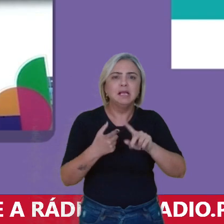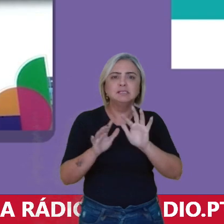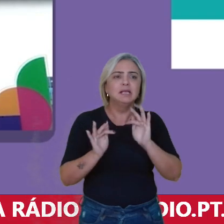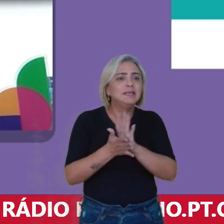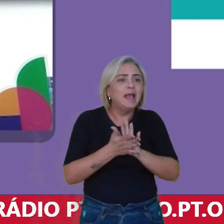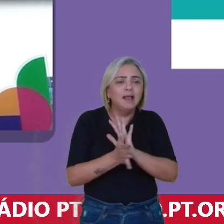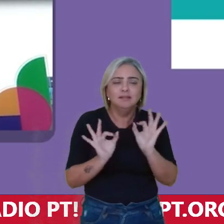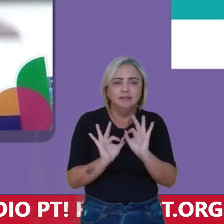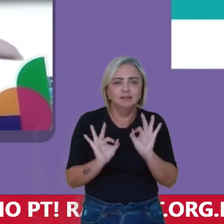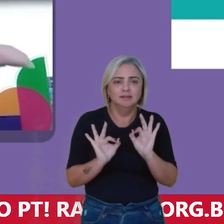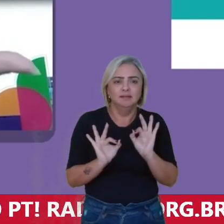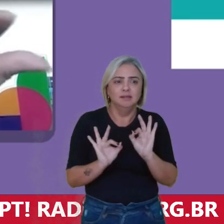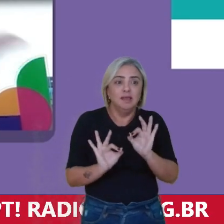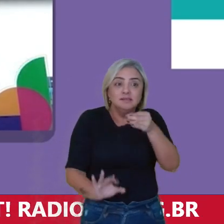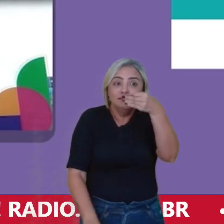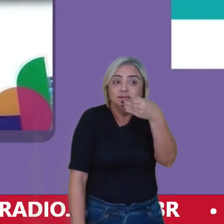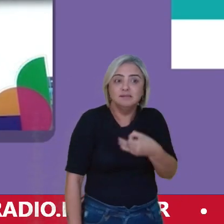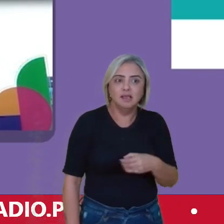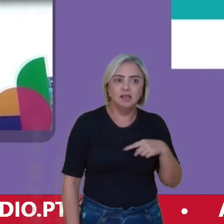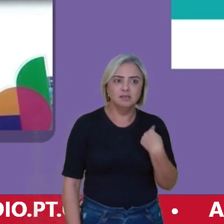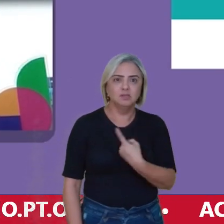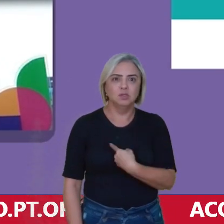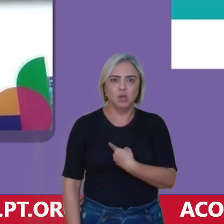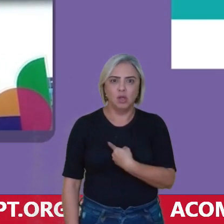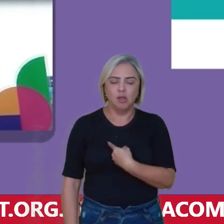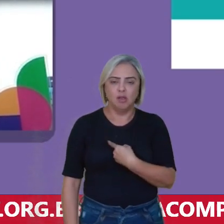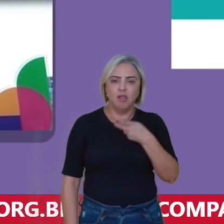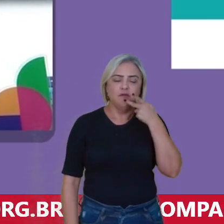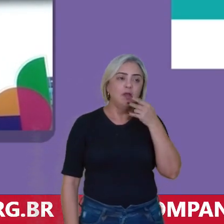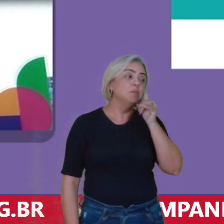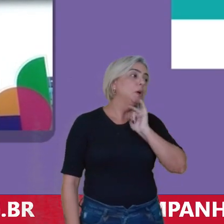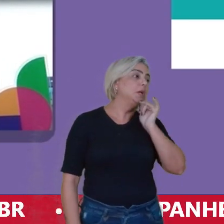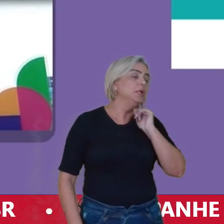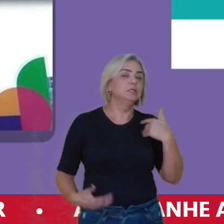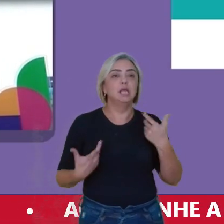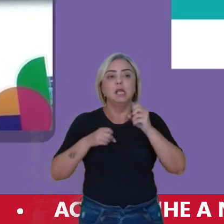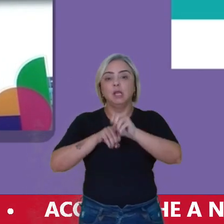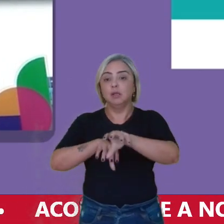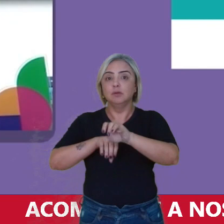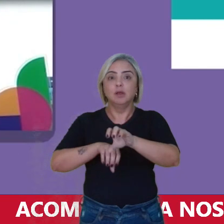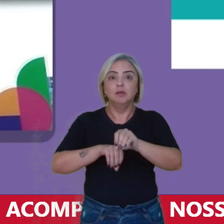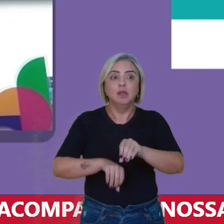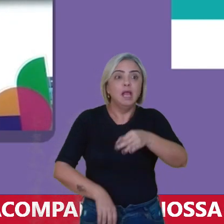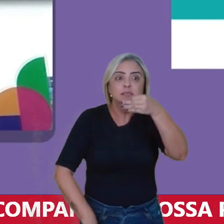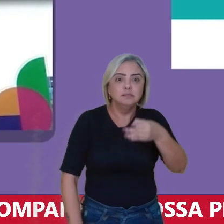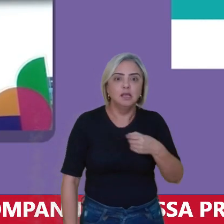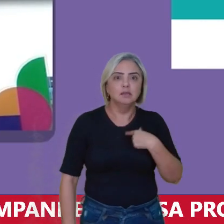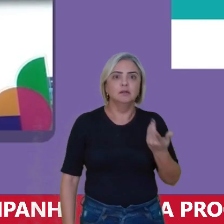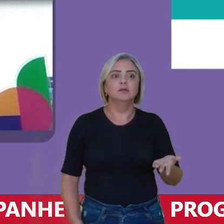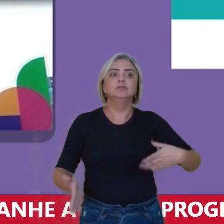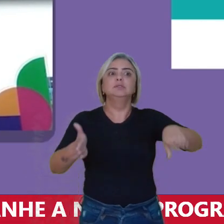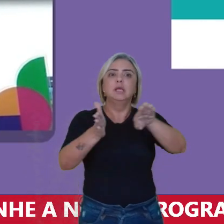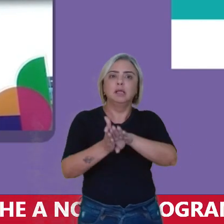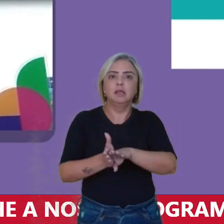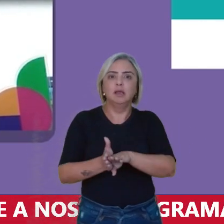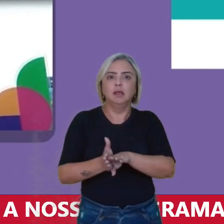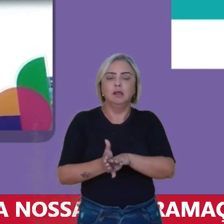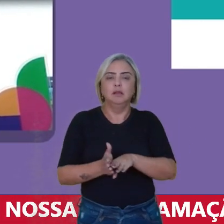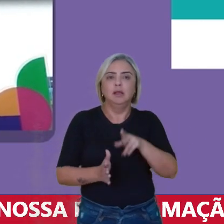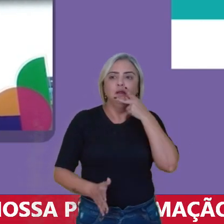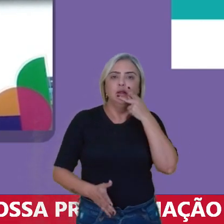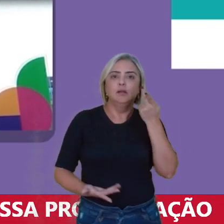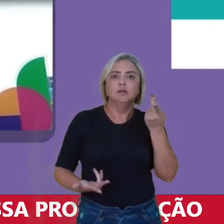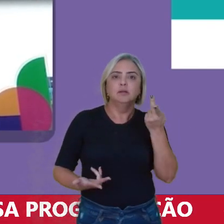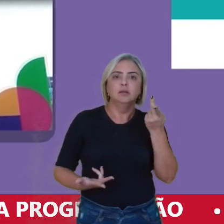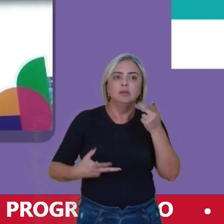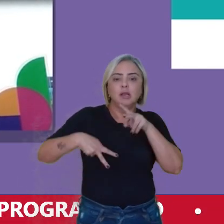nós. É óbvio que muito se fala, por exemplo, sobre educação, e é óbvio que nós não vamos chegar para falar de